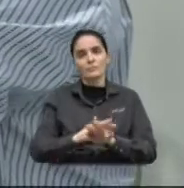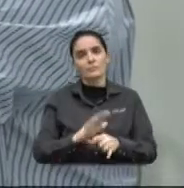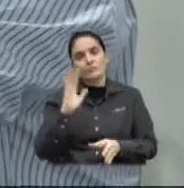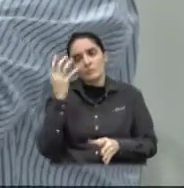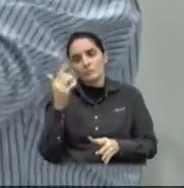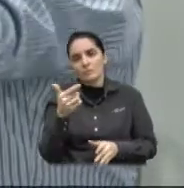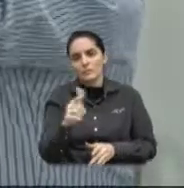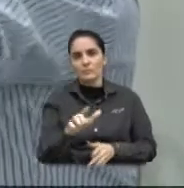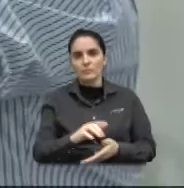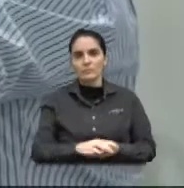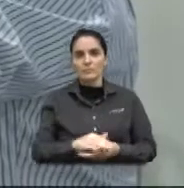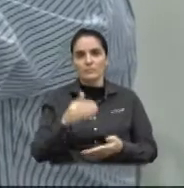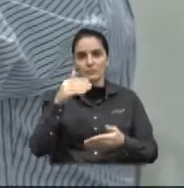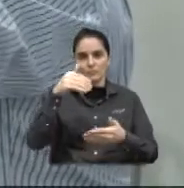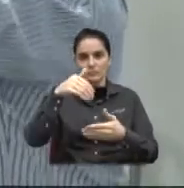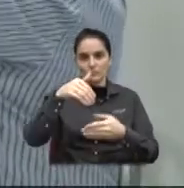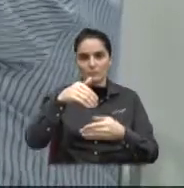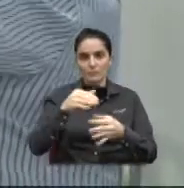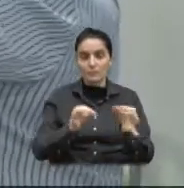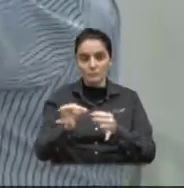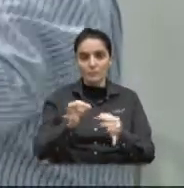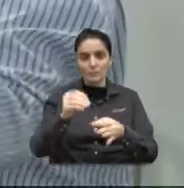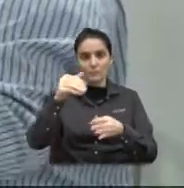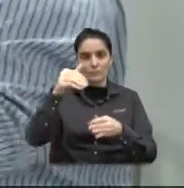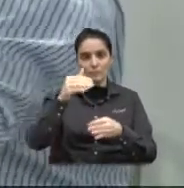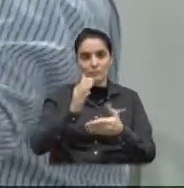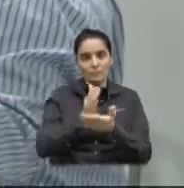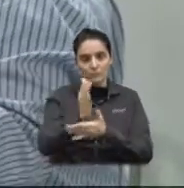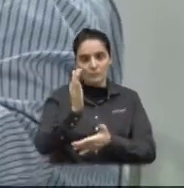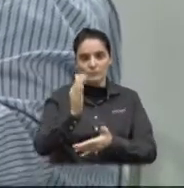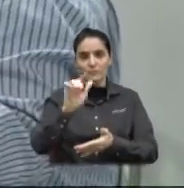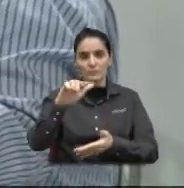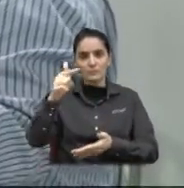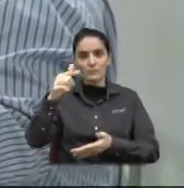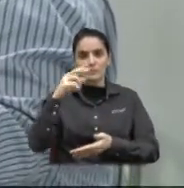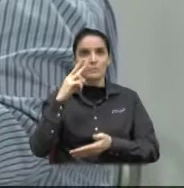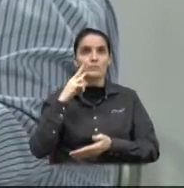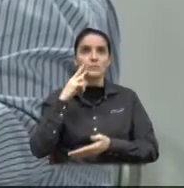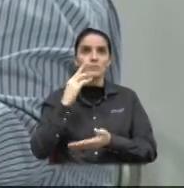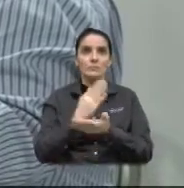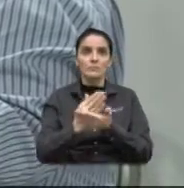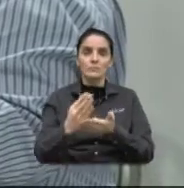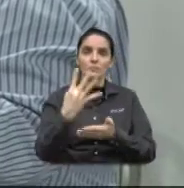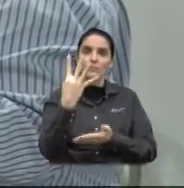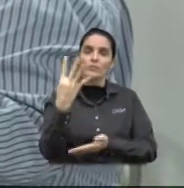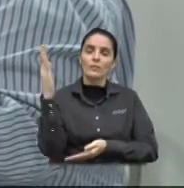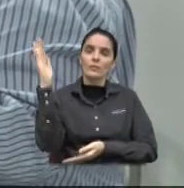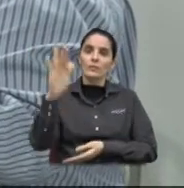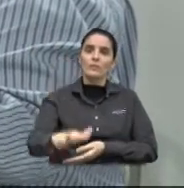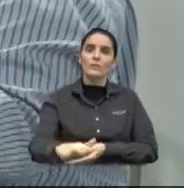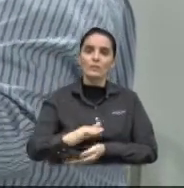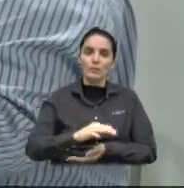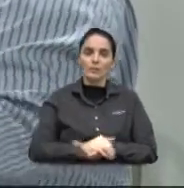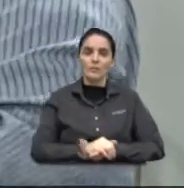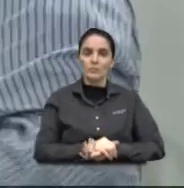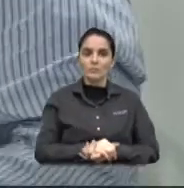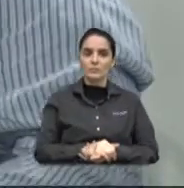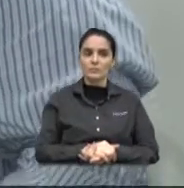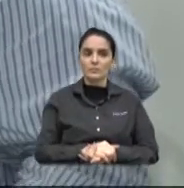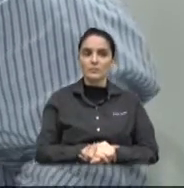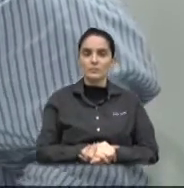aprovado na próxima semana a próxima segunda feira a sessão já começa às 4 horas da tarde então